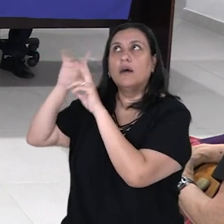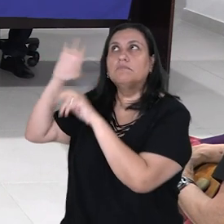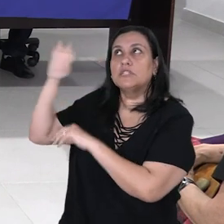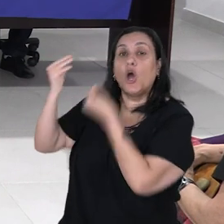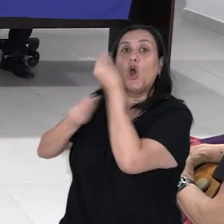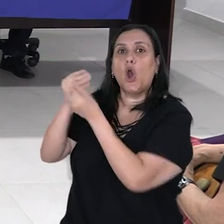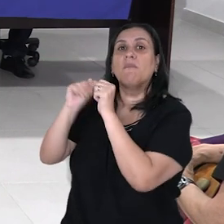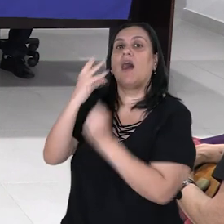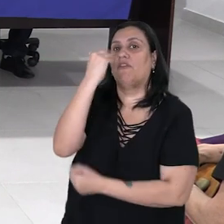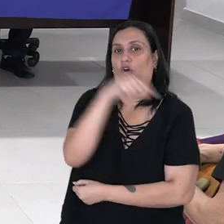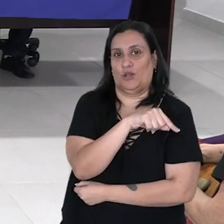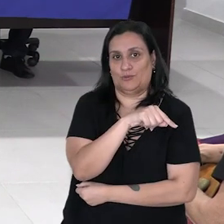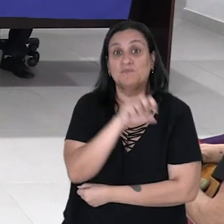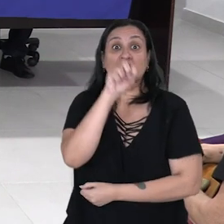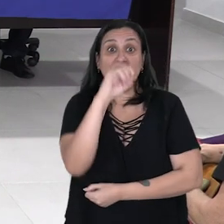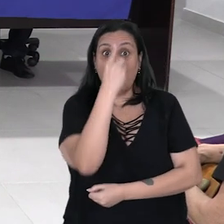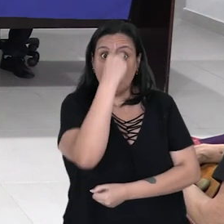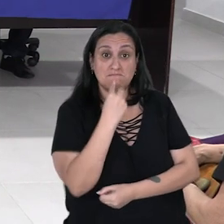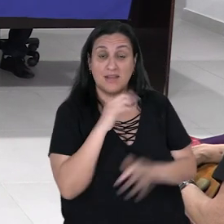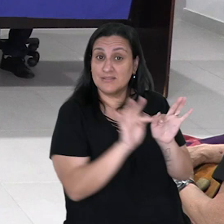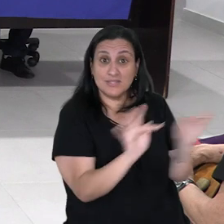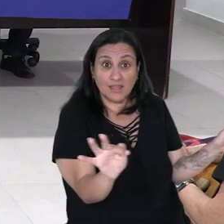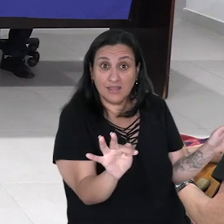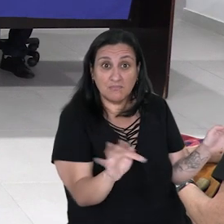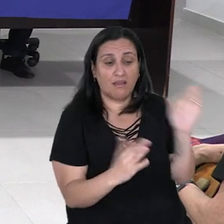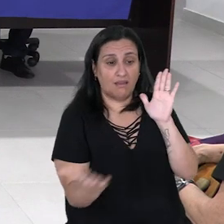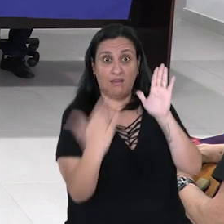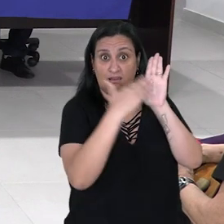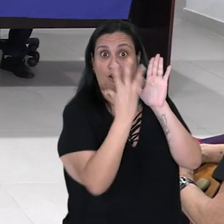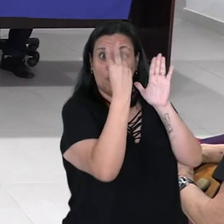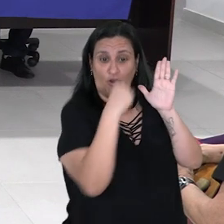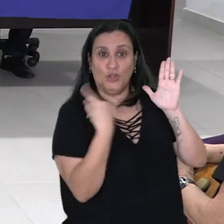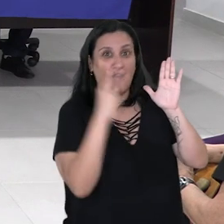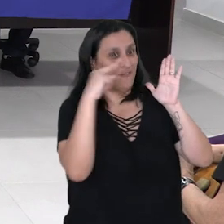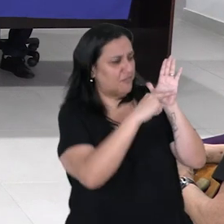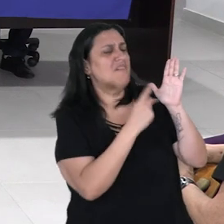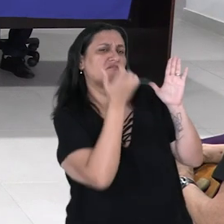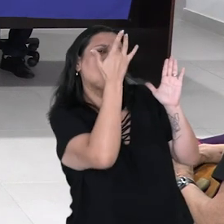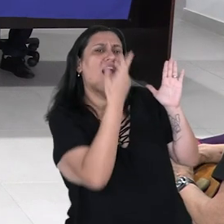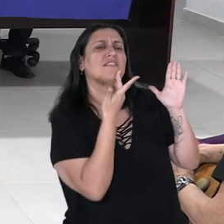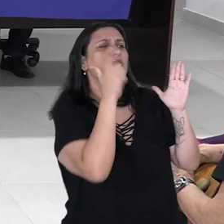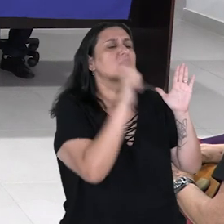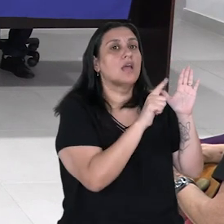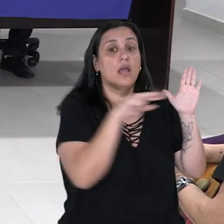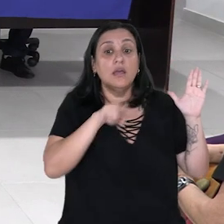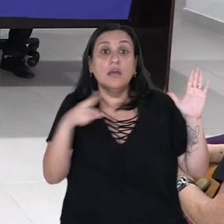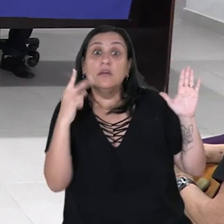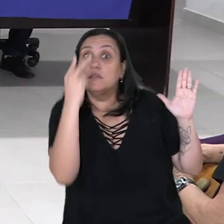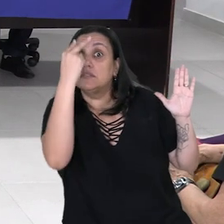seja meramente ilustrativa, o que é muito válido para a gente, para ele se torna algo